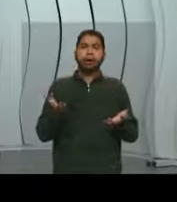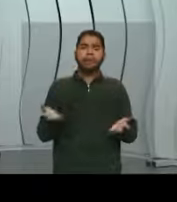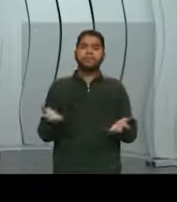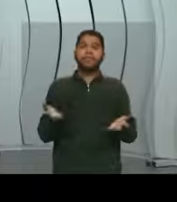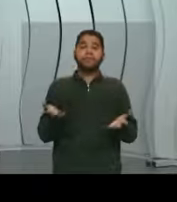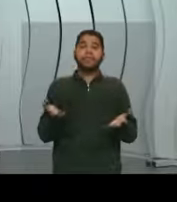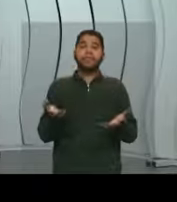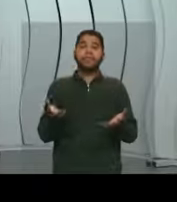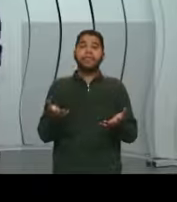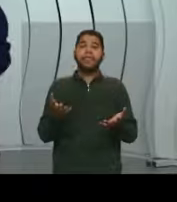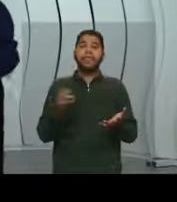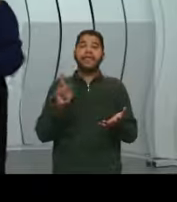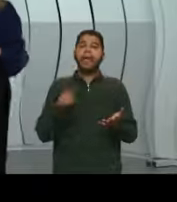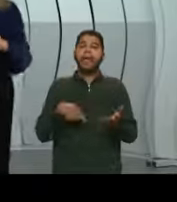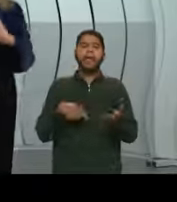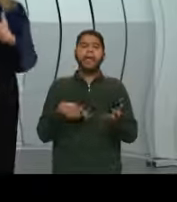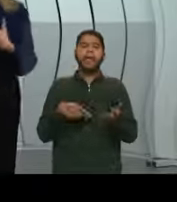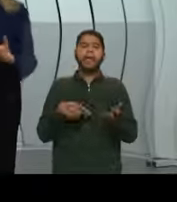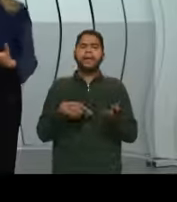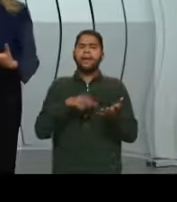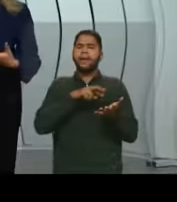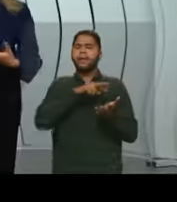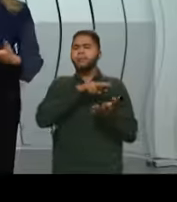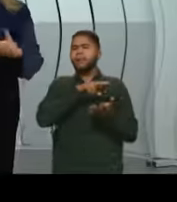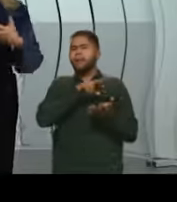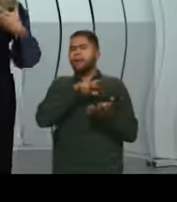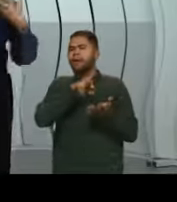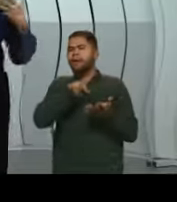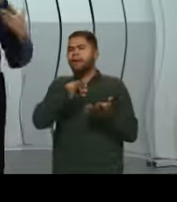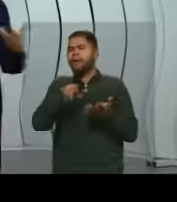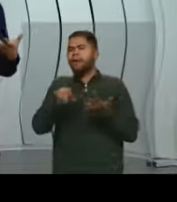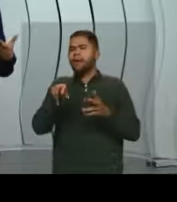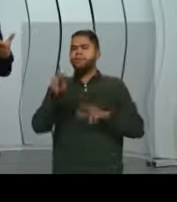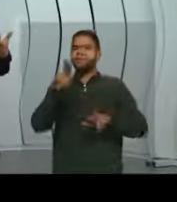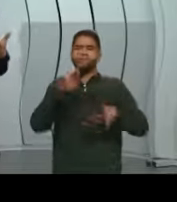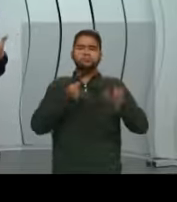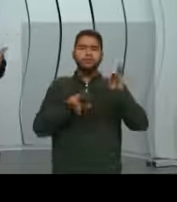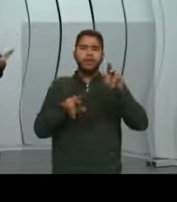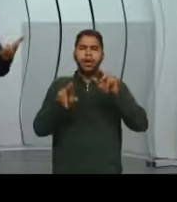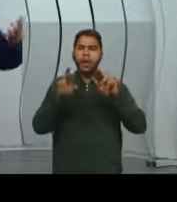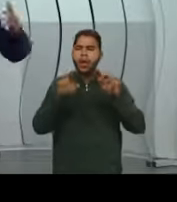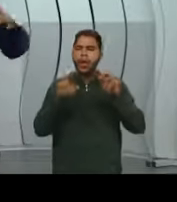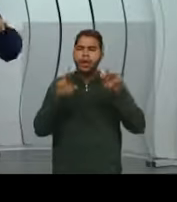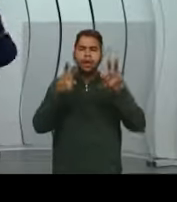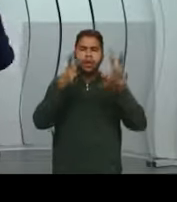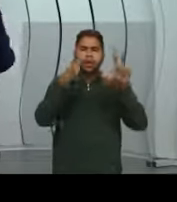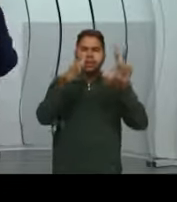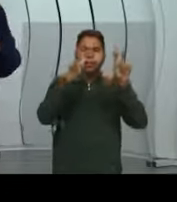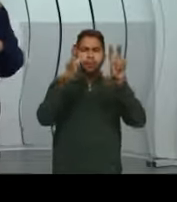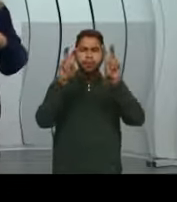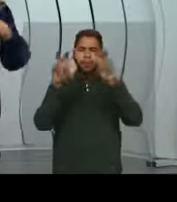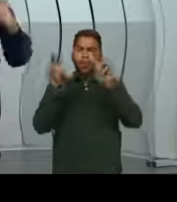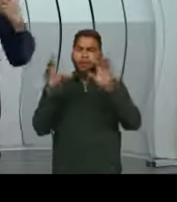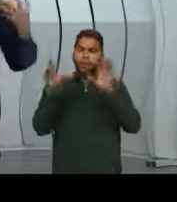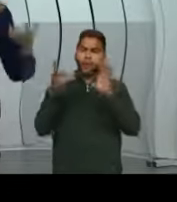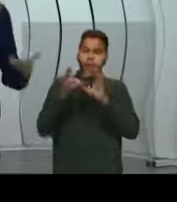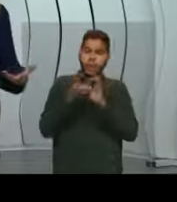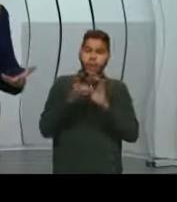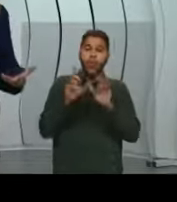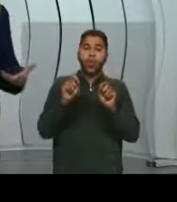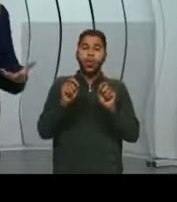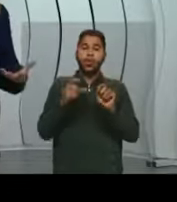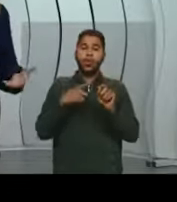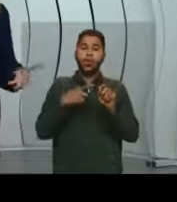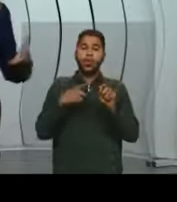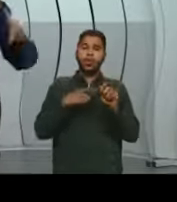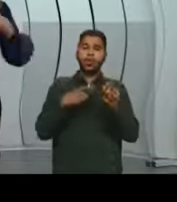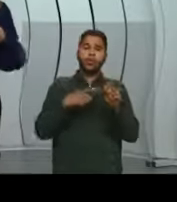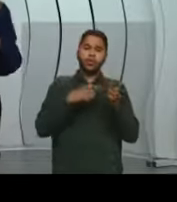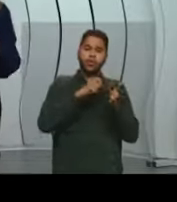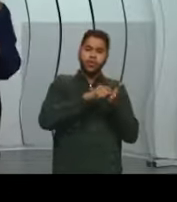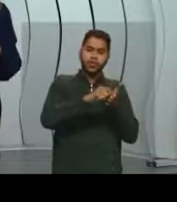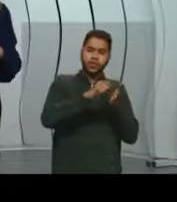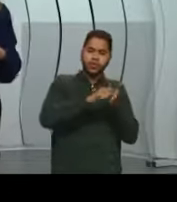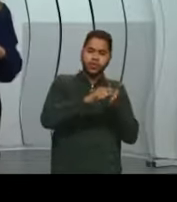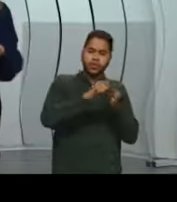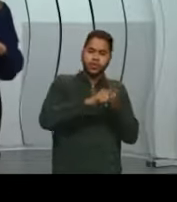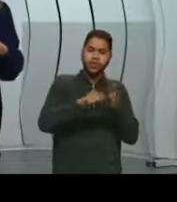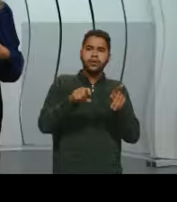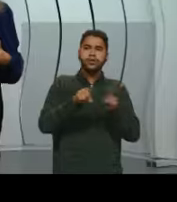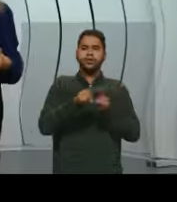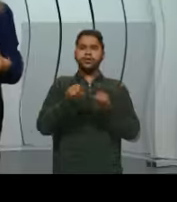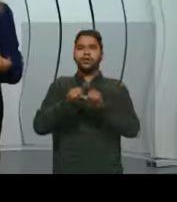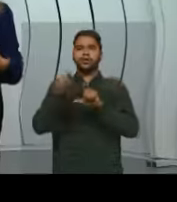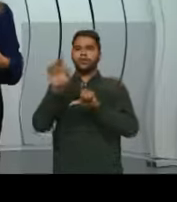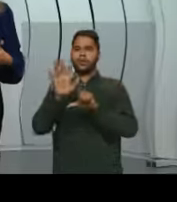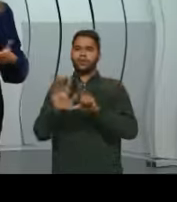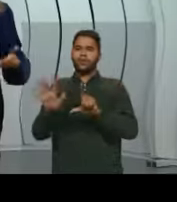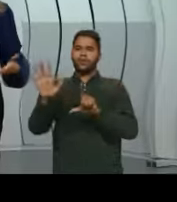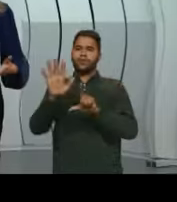aqui é a multimodalidade. Então, multimodalidade é quando eu tenho o verbal e o não verbal, o verbal e